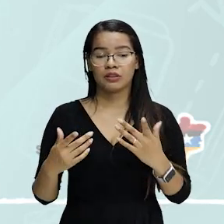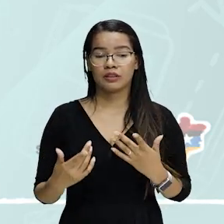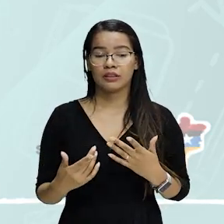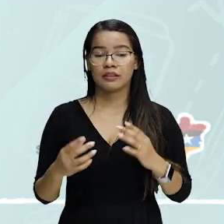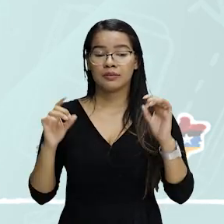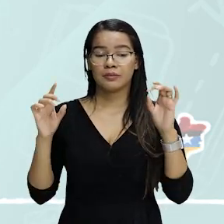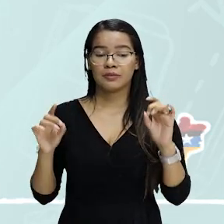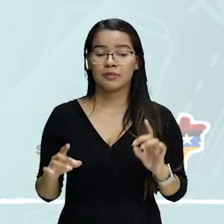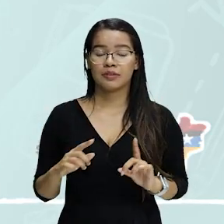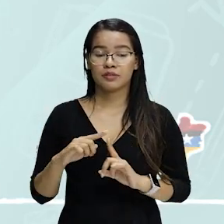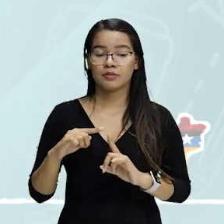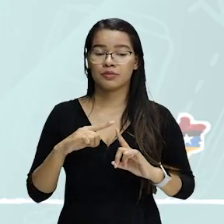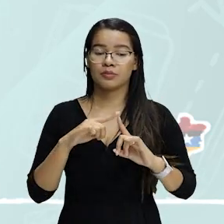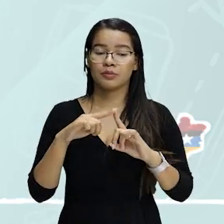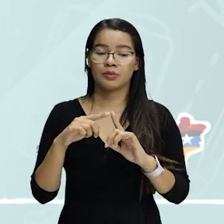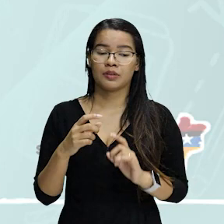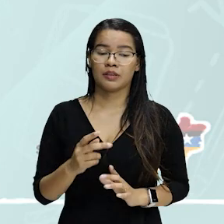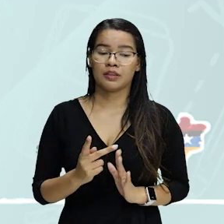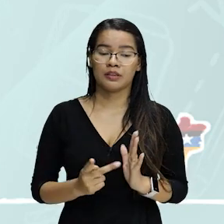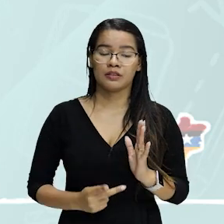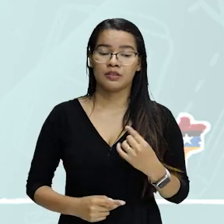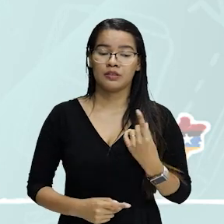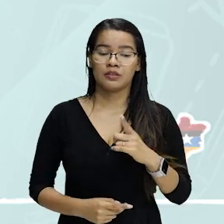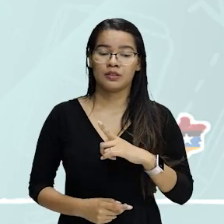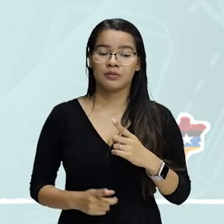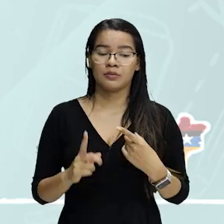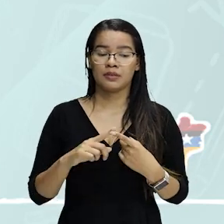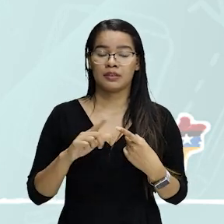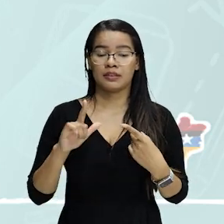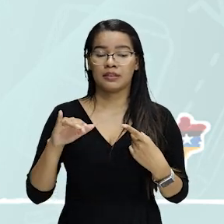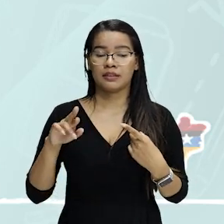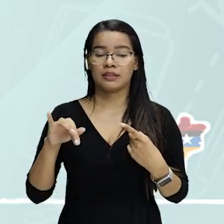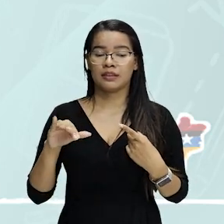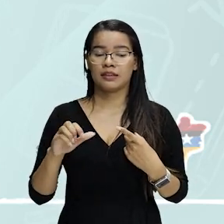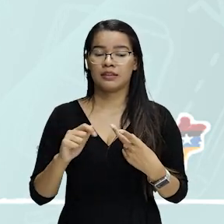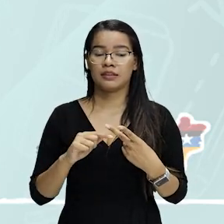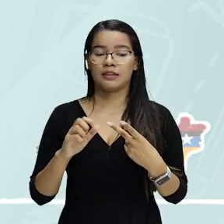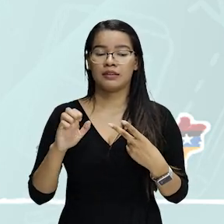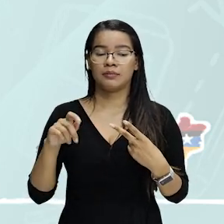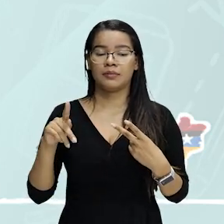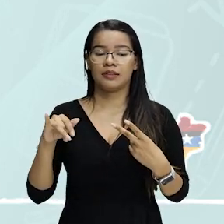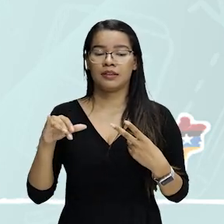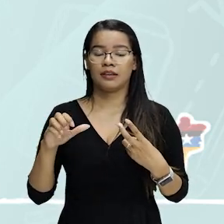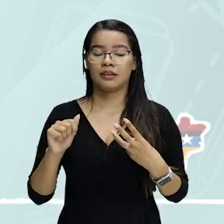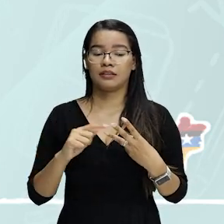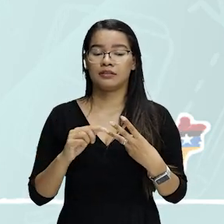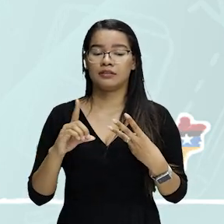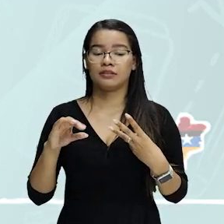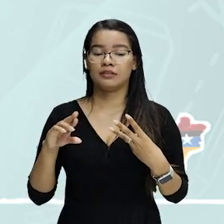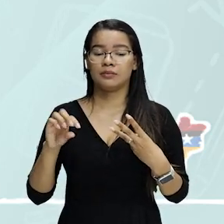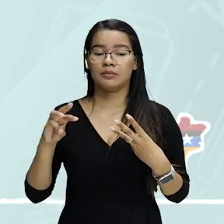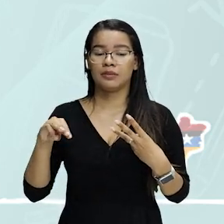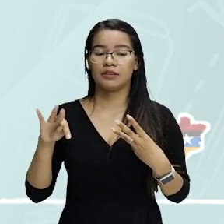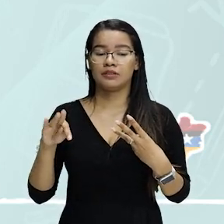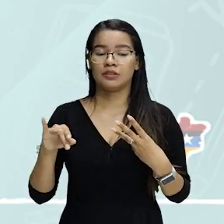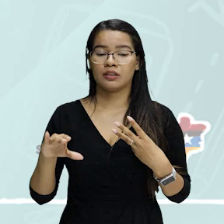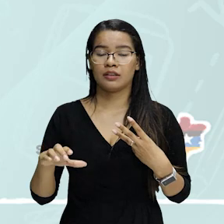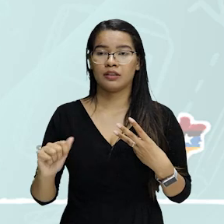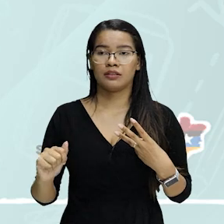Principais tipos de poesia. Nós temos a lírica, a épica e a dramática.